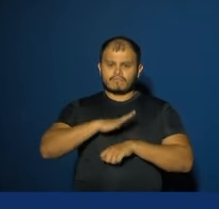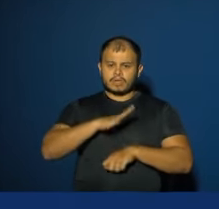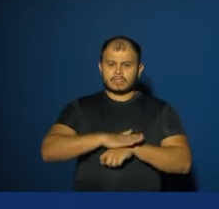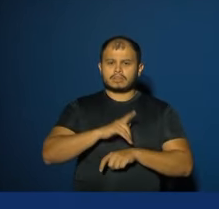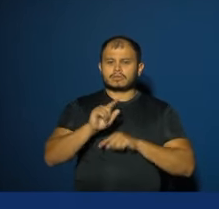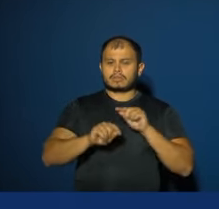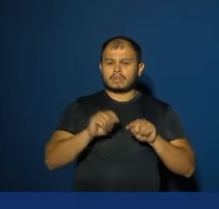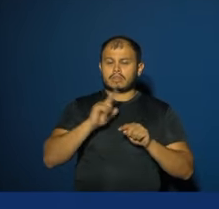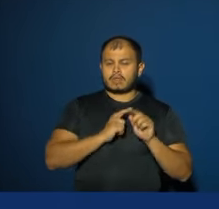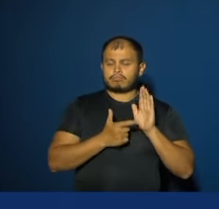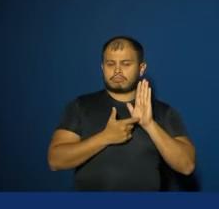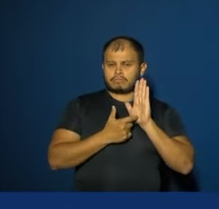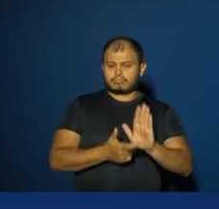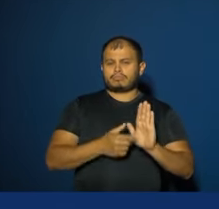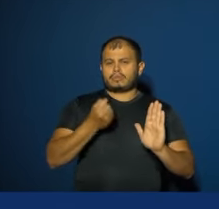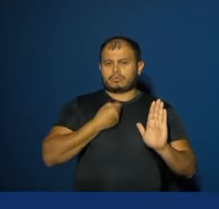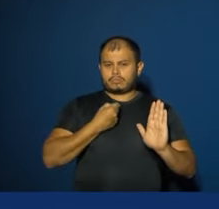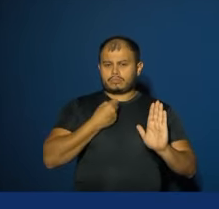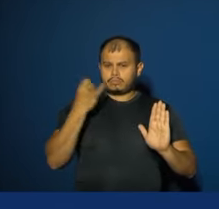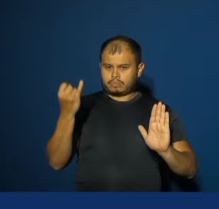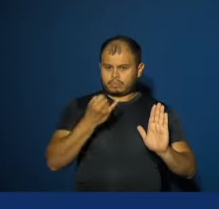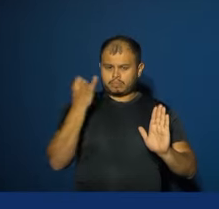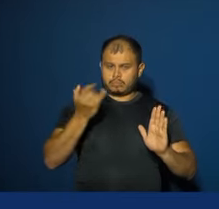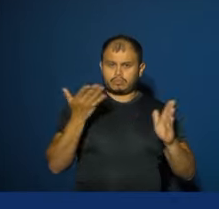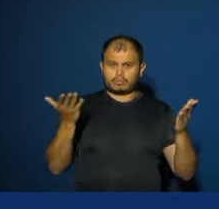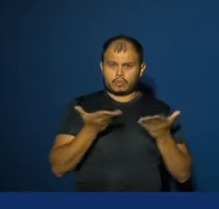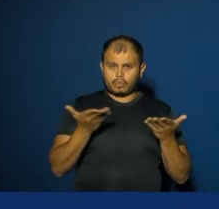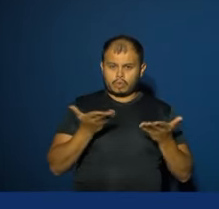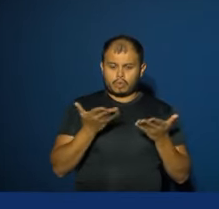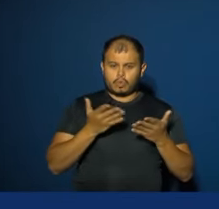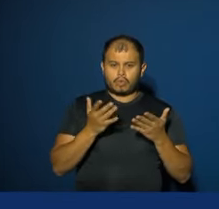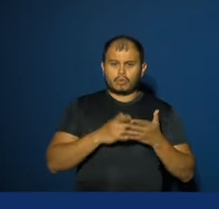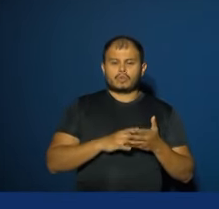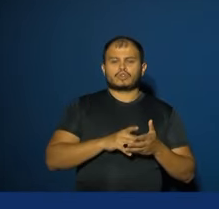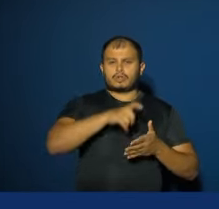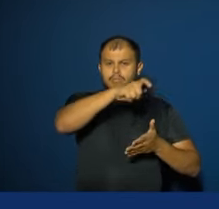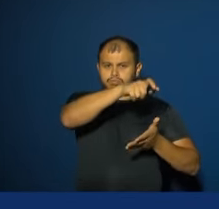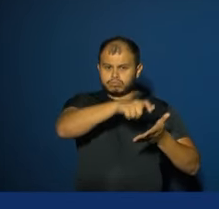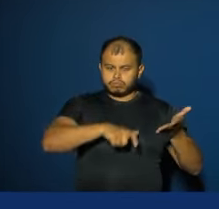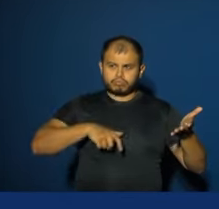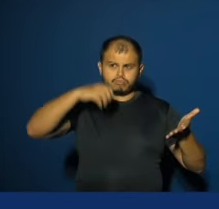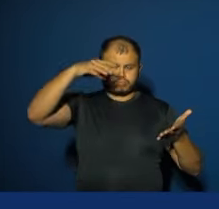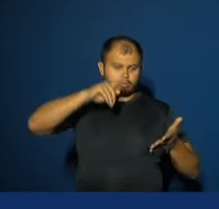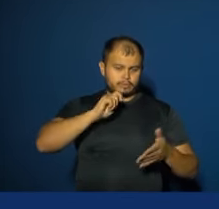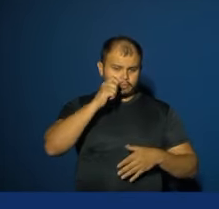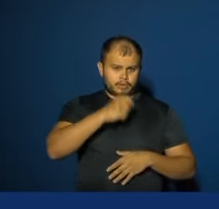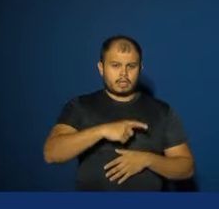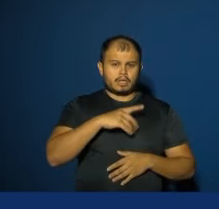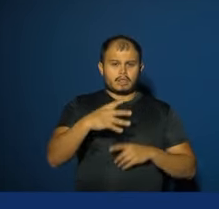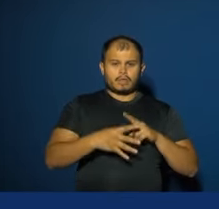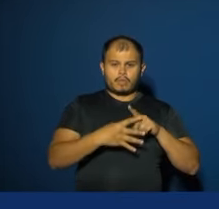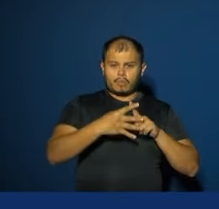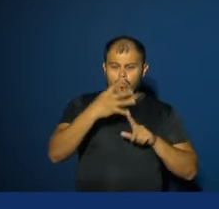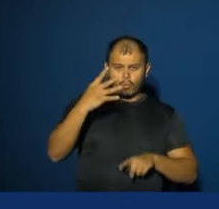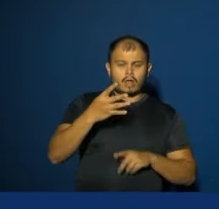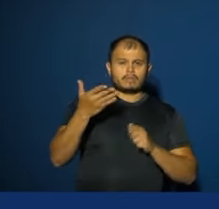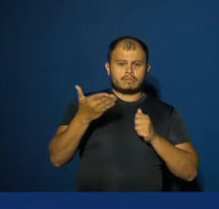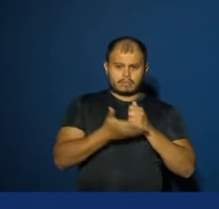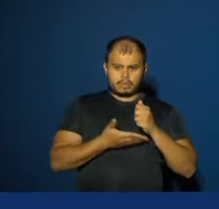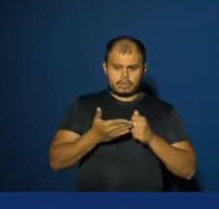também muito importante. A conta de energia elétrica ela tem 4 componentes, basicamente, para não complicar